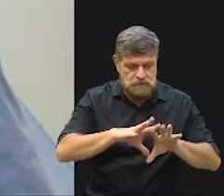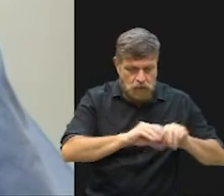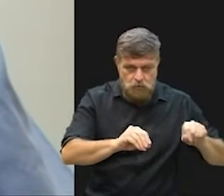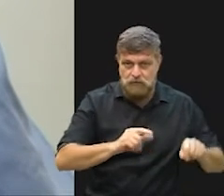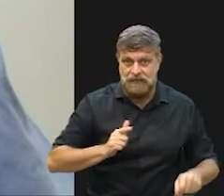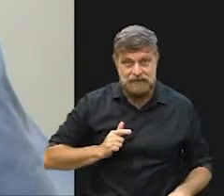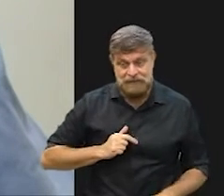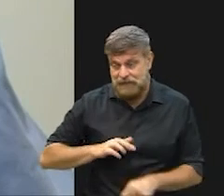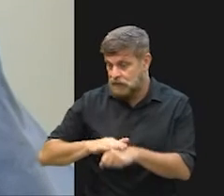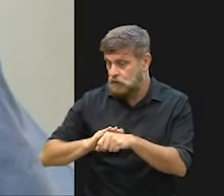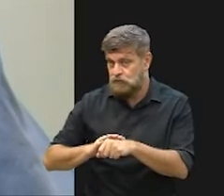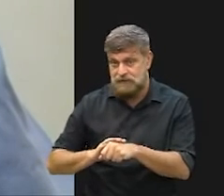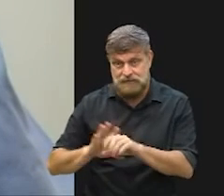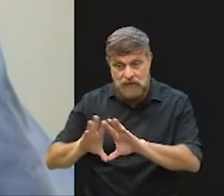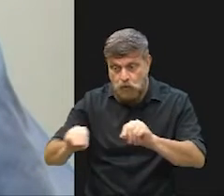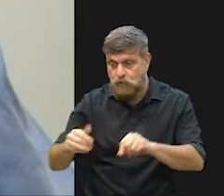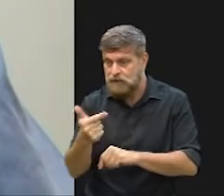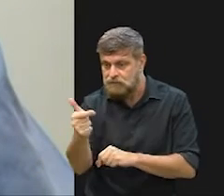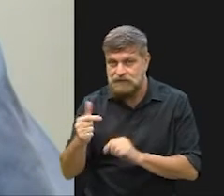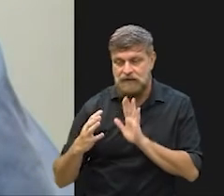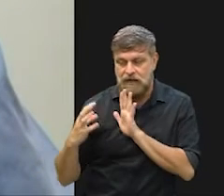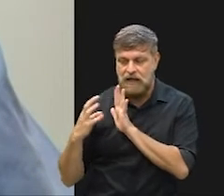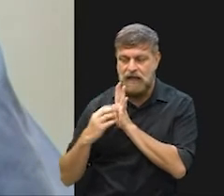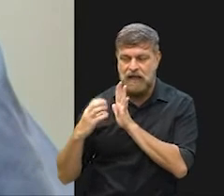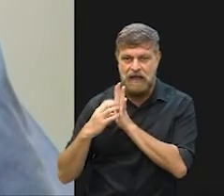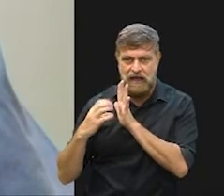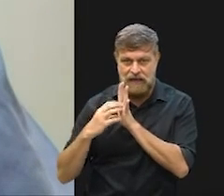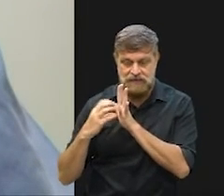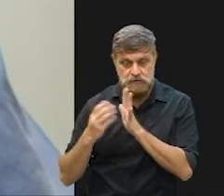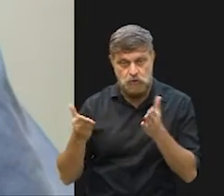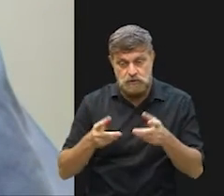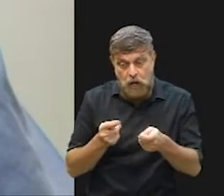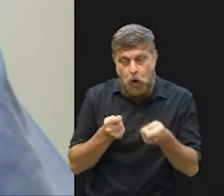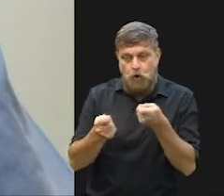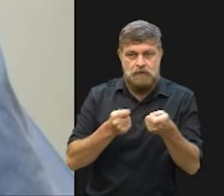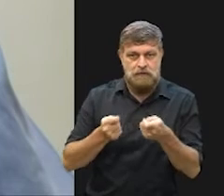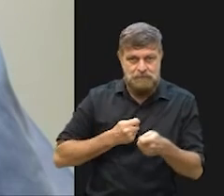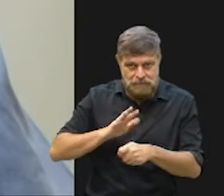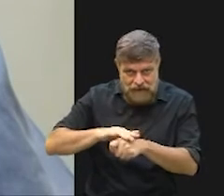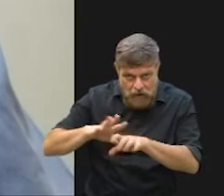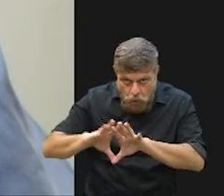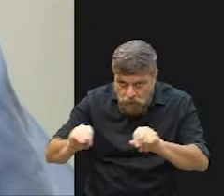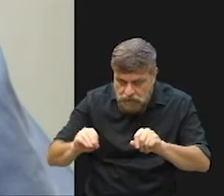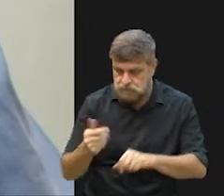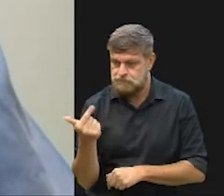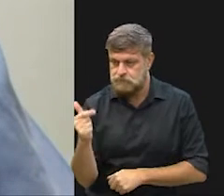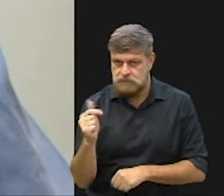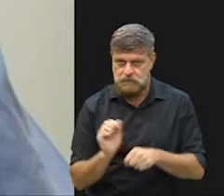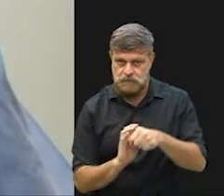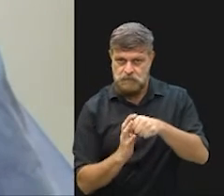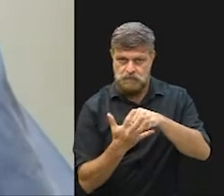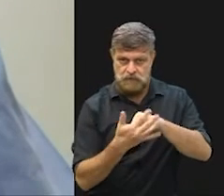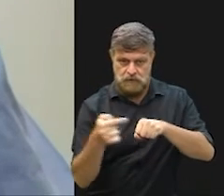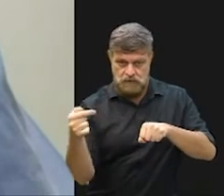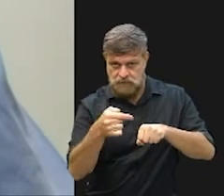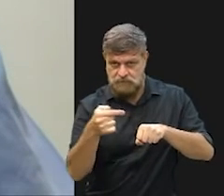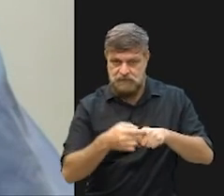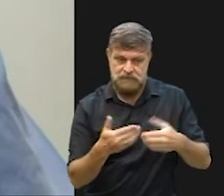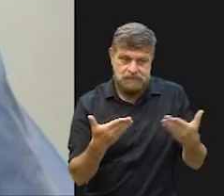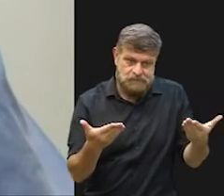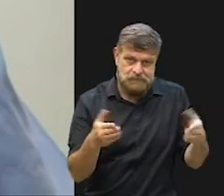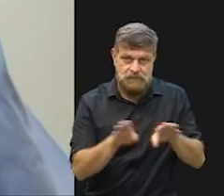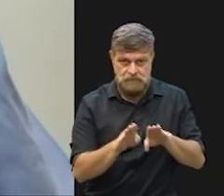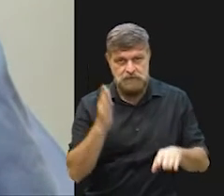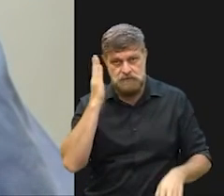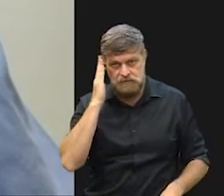cura, outras não, né? A AIDS, hoje ela é controlada, mas ela não é curada. A Covid, a gente dispensa